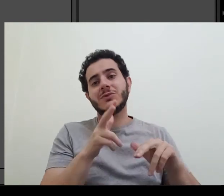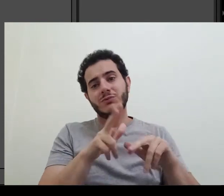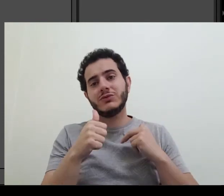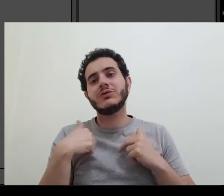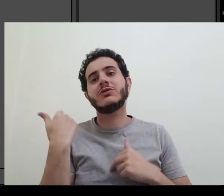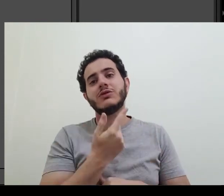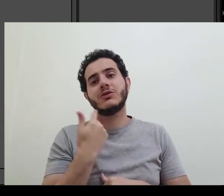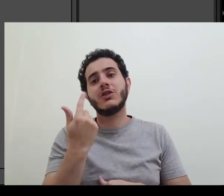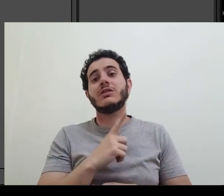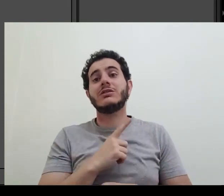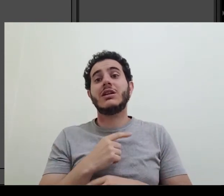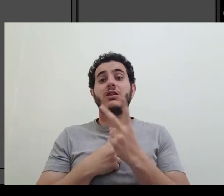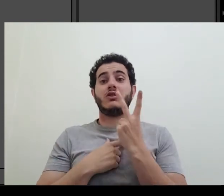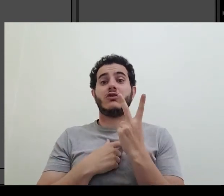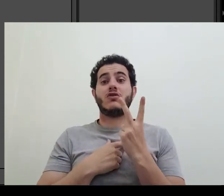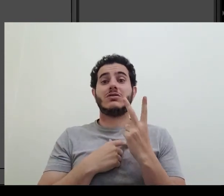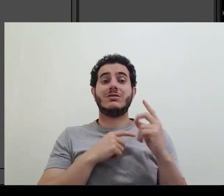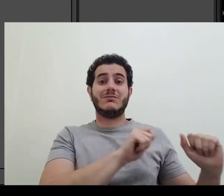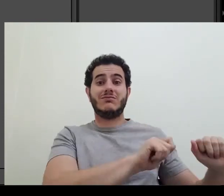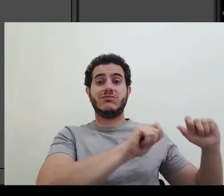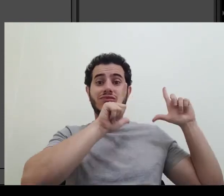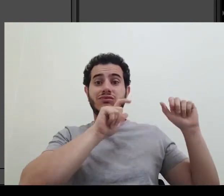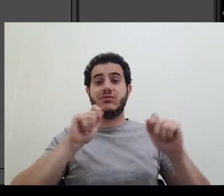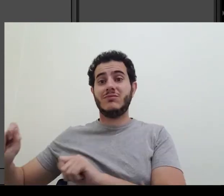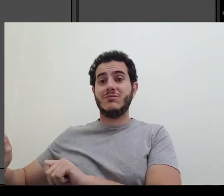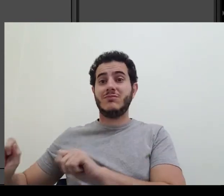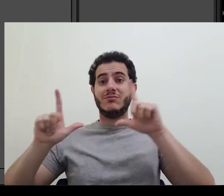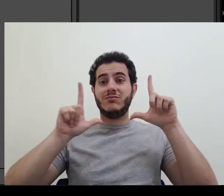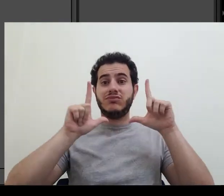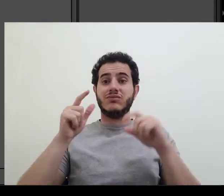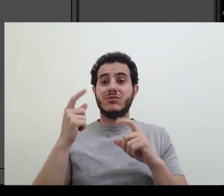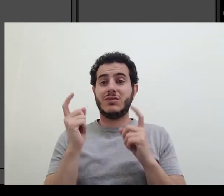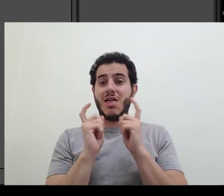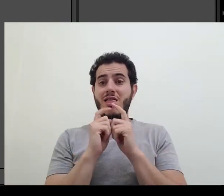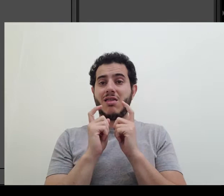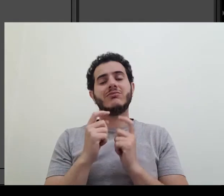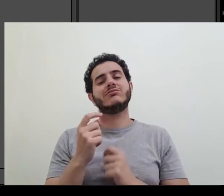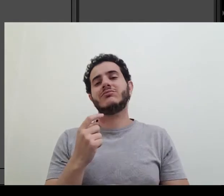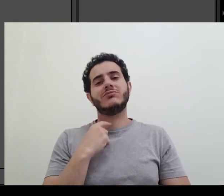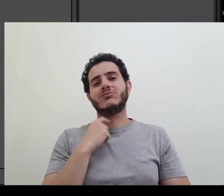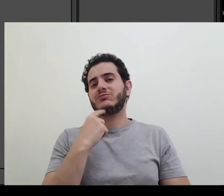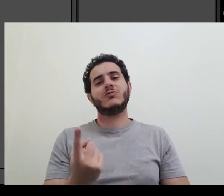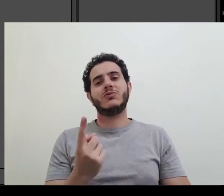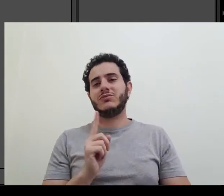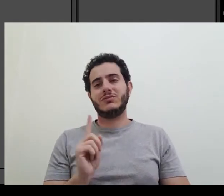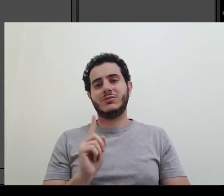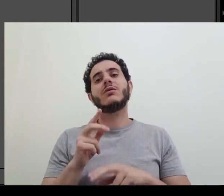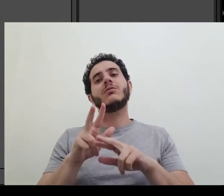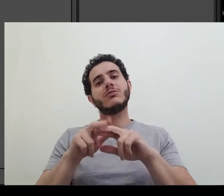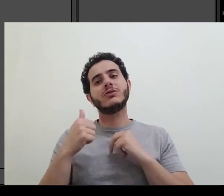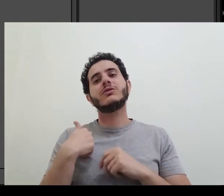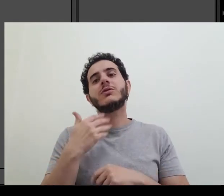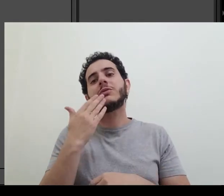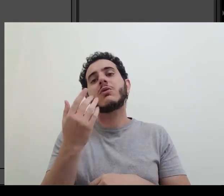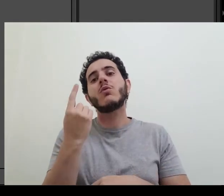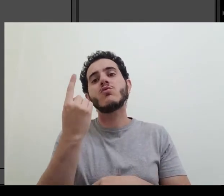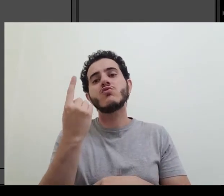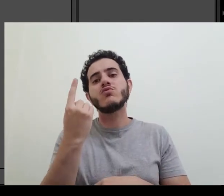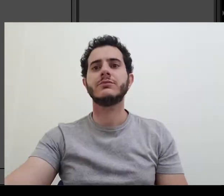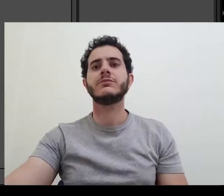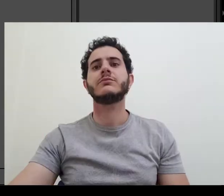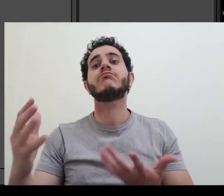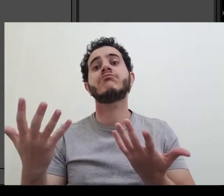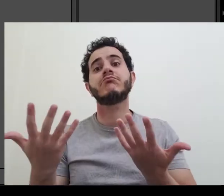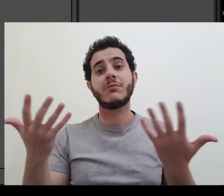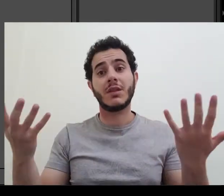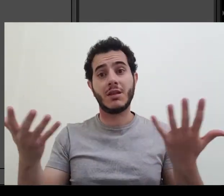manter dois catálogos abertos ao mesmo tempo. Por isso que é muito interessante o sistema de organização por coleções. Então você consegue ir